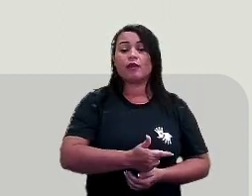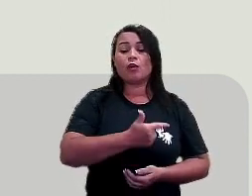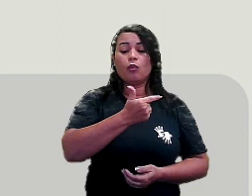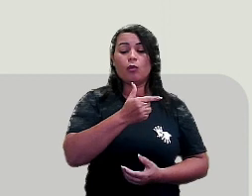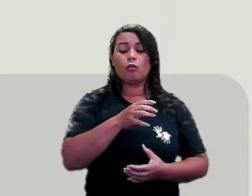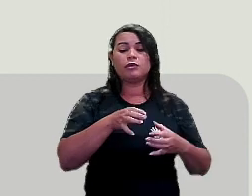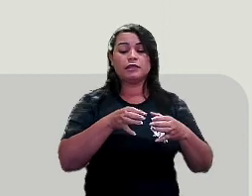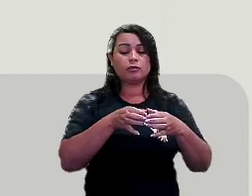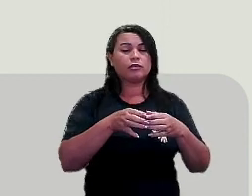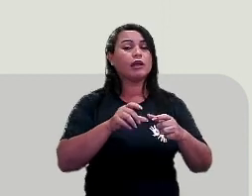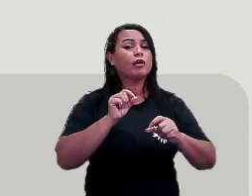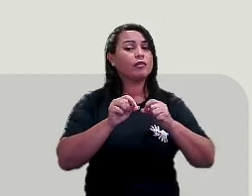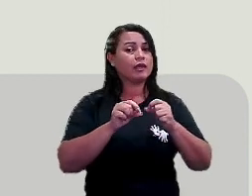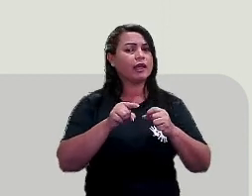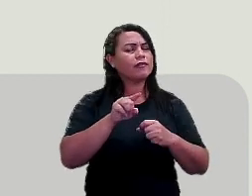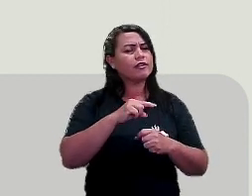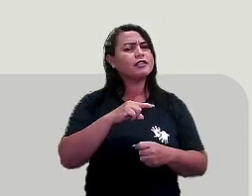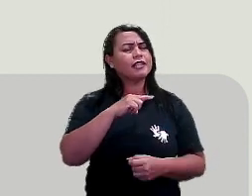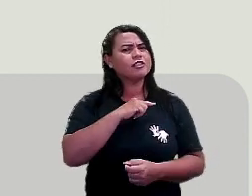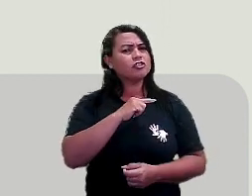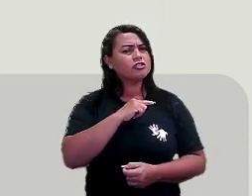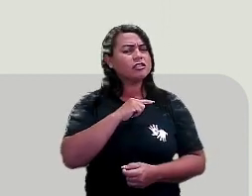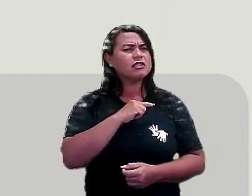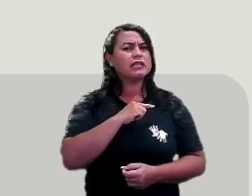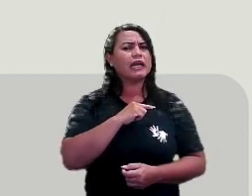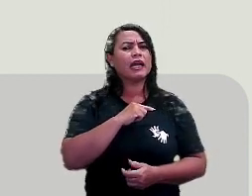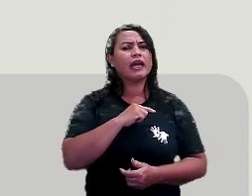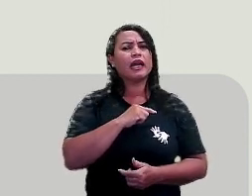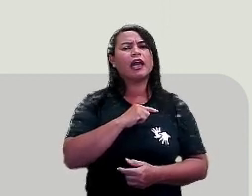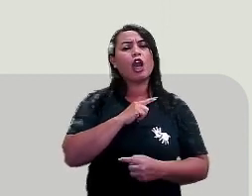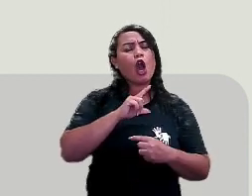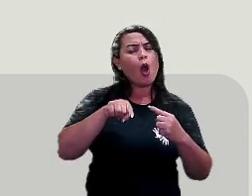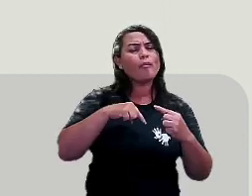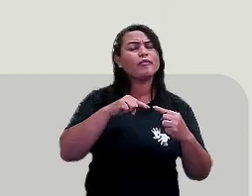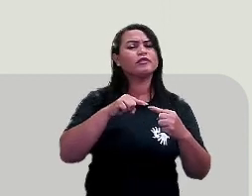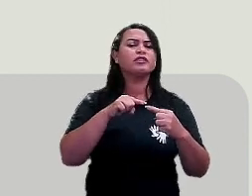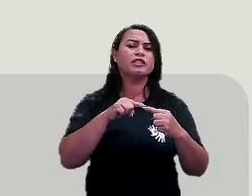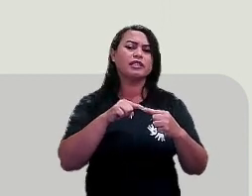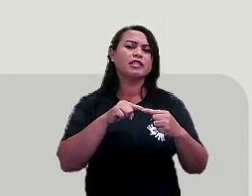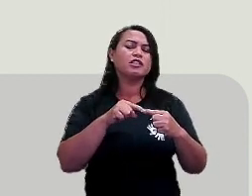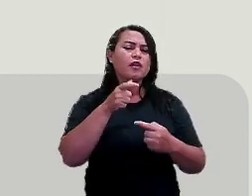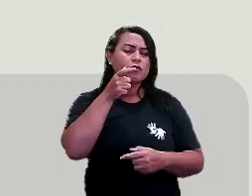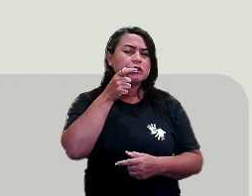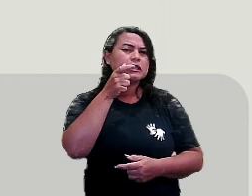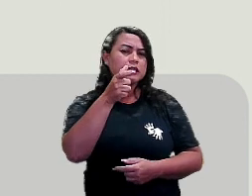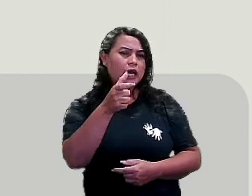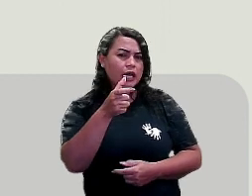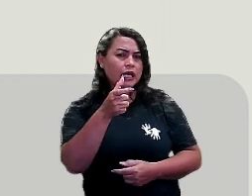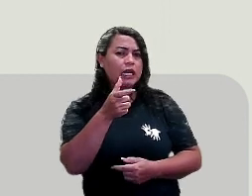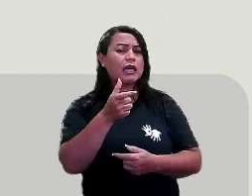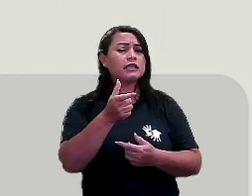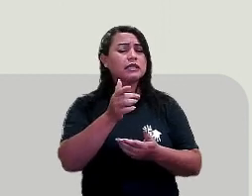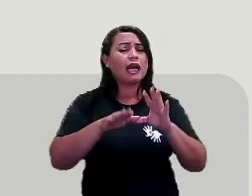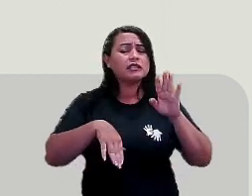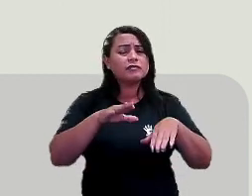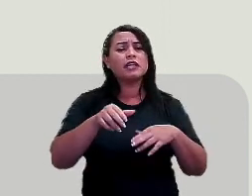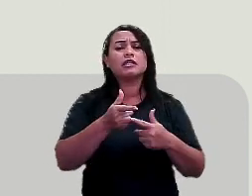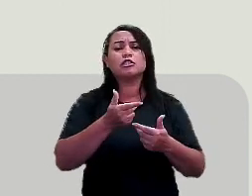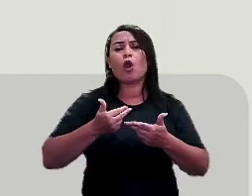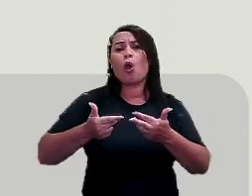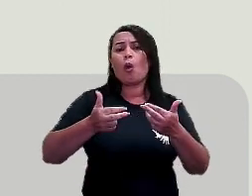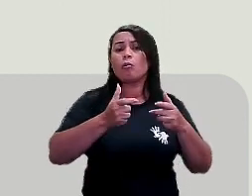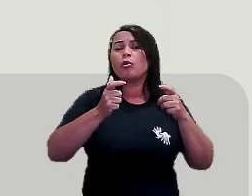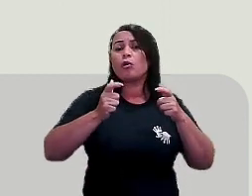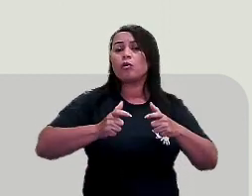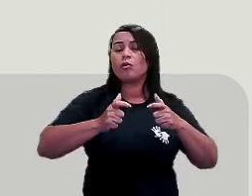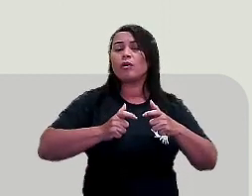Secundário são aqueles que vocês só possuem muitas das vezes objetivos, interesses em comum. Podemos citar o local